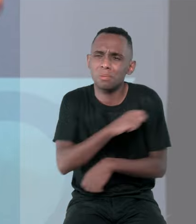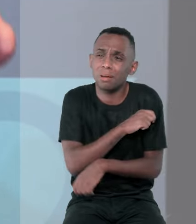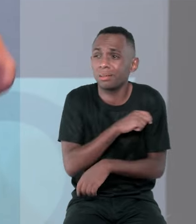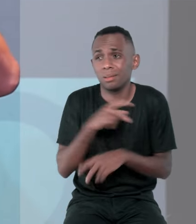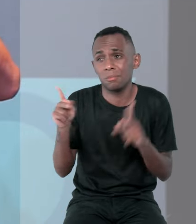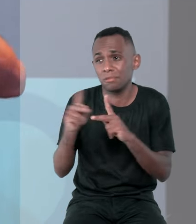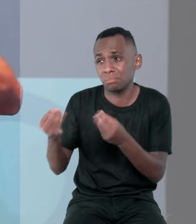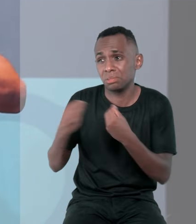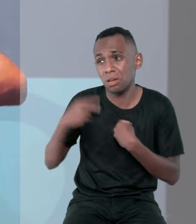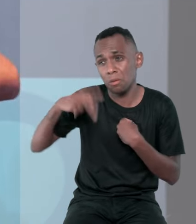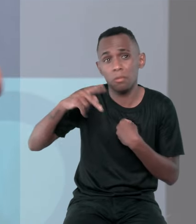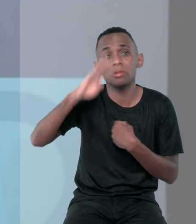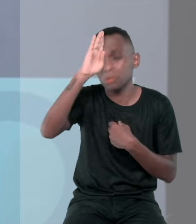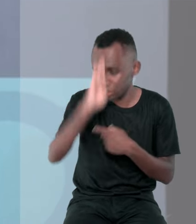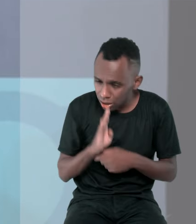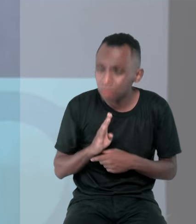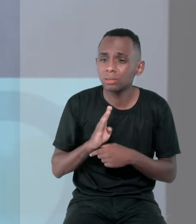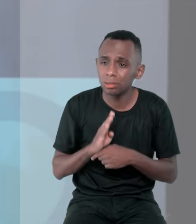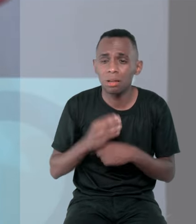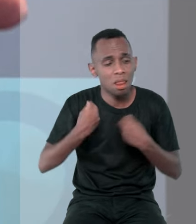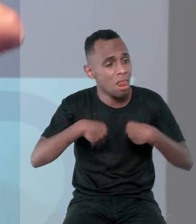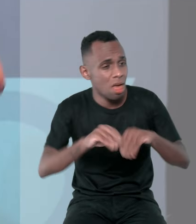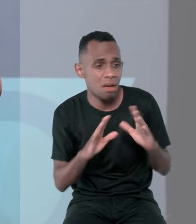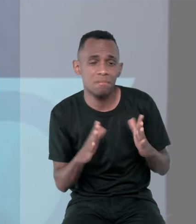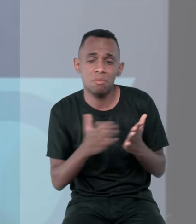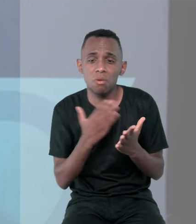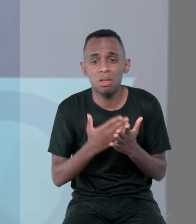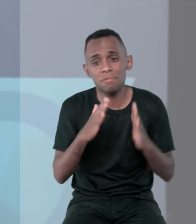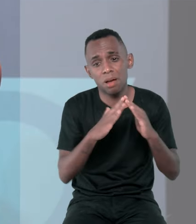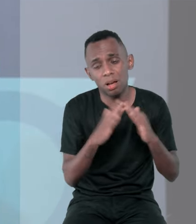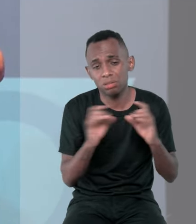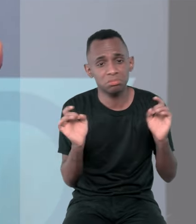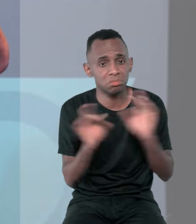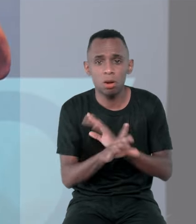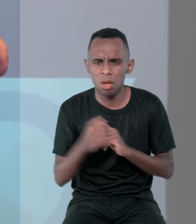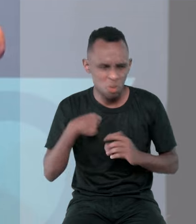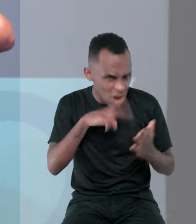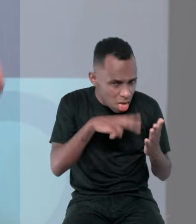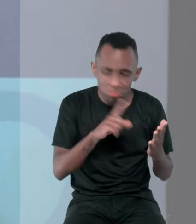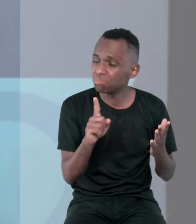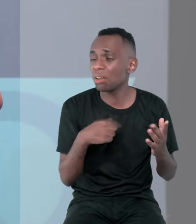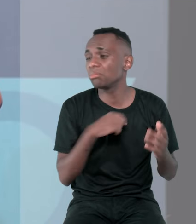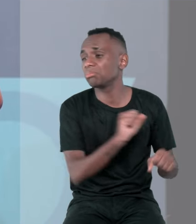professor está dando nota de graça para a gente, né? A gente leva o livro, vai para casa, e eu não leio, eu deixo lá e